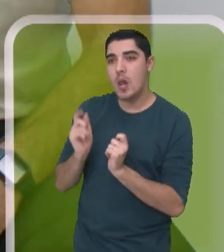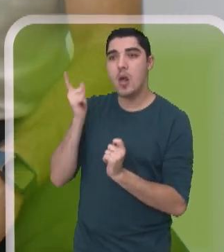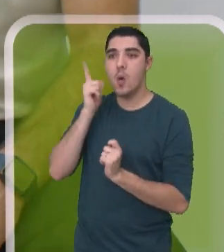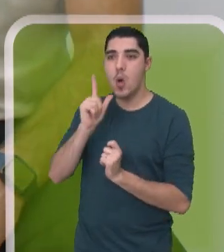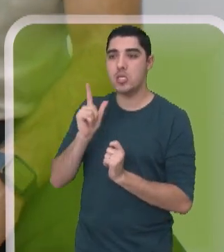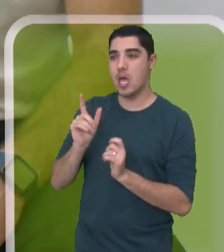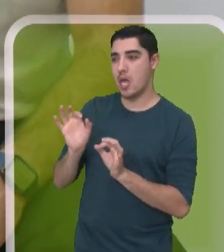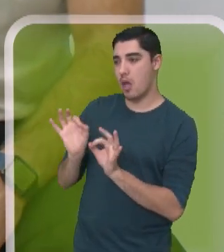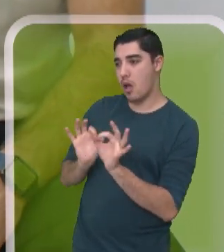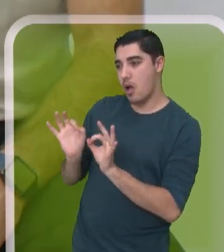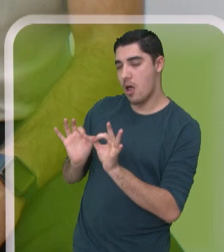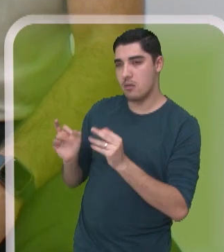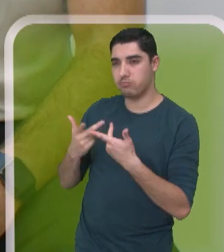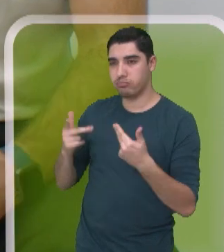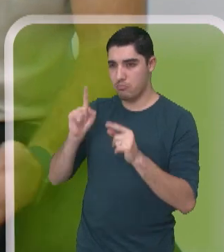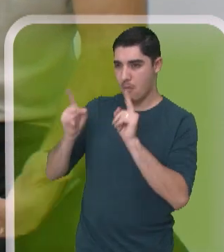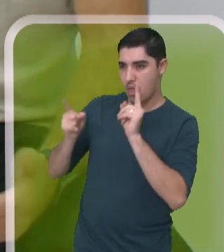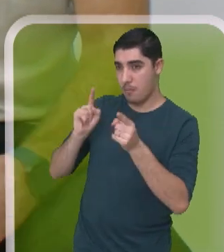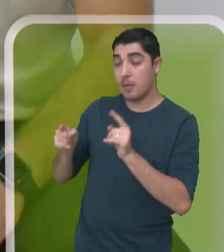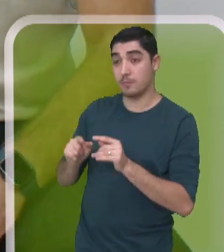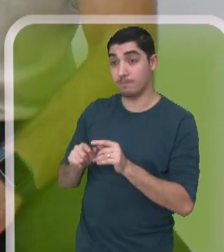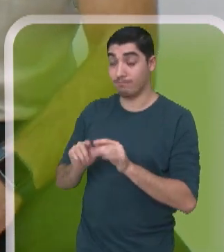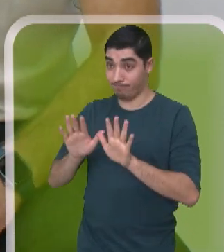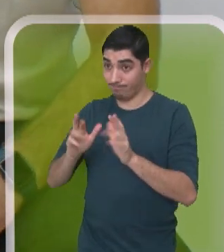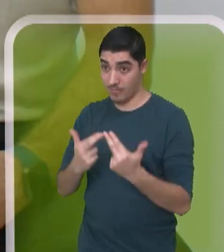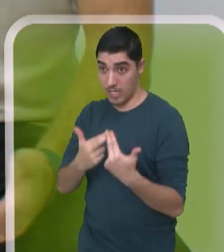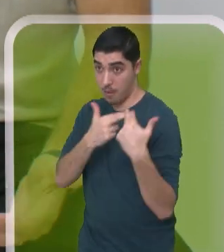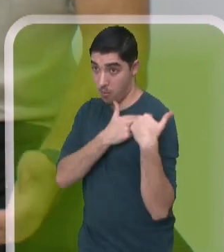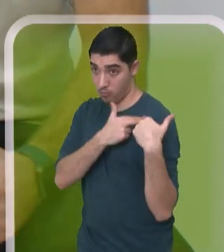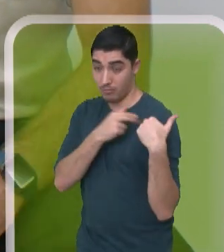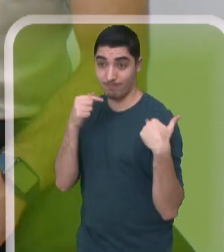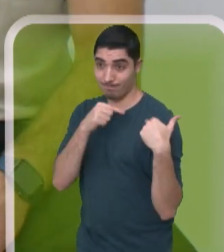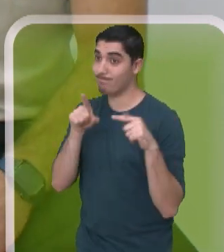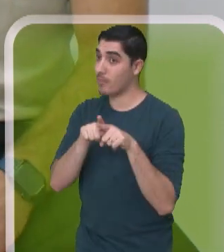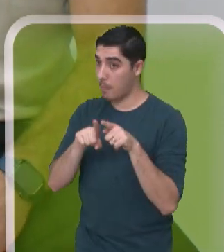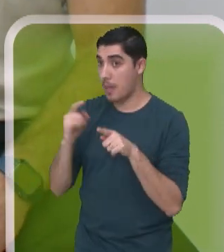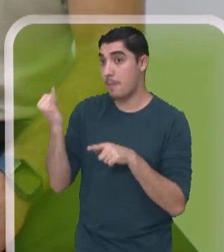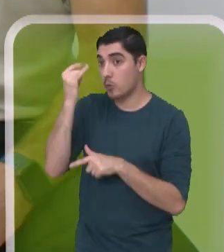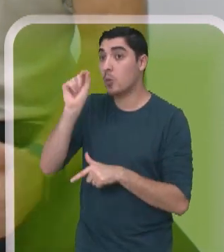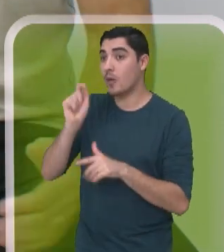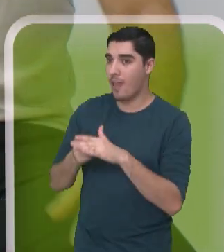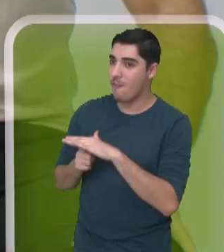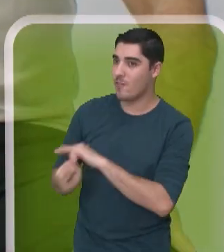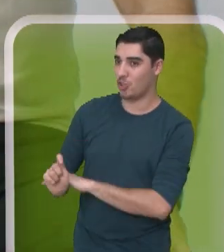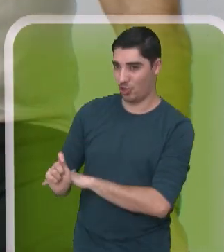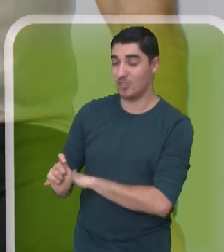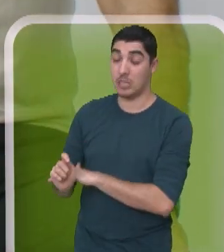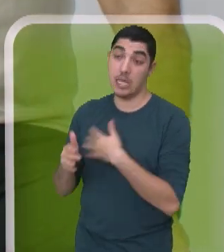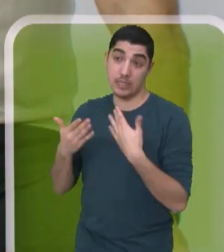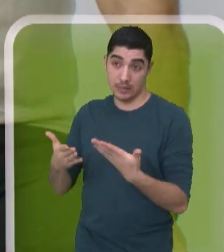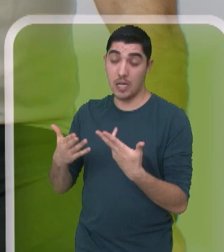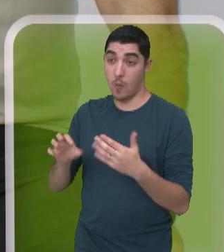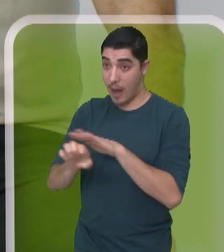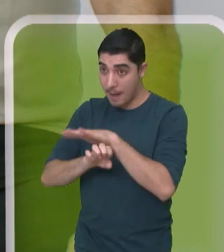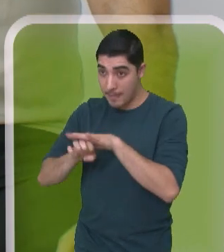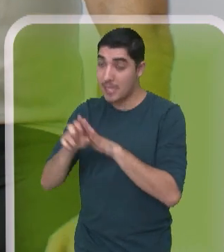melhor isso, né? E a responsabilidade também do investimento, né? Então o investidor tem essa responsabilidade. É